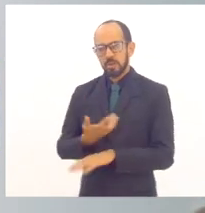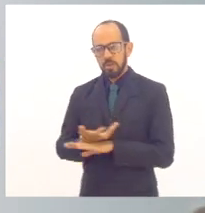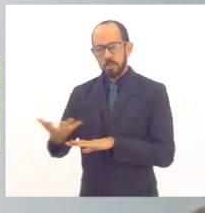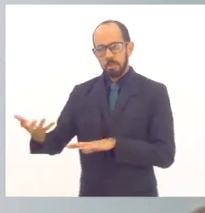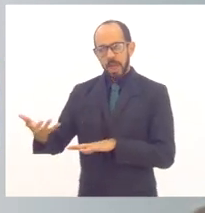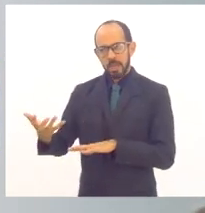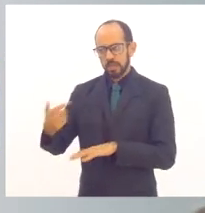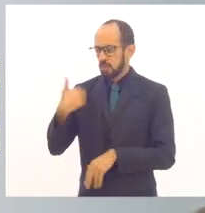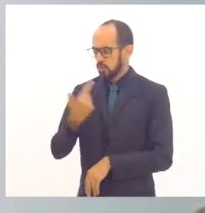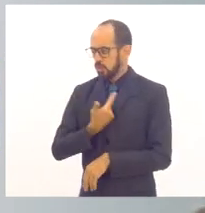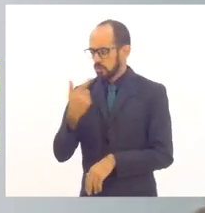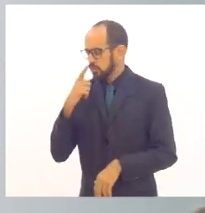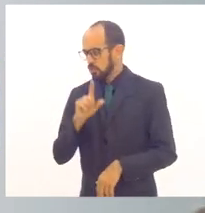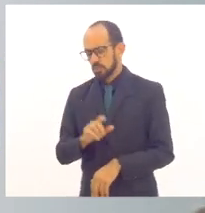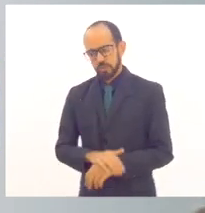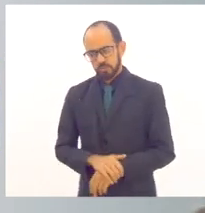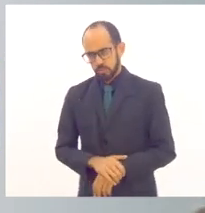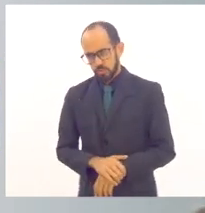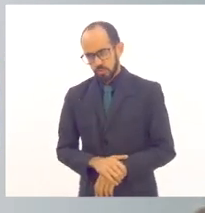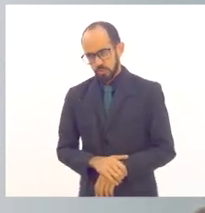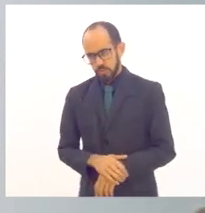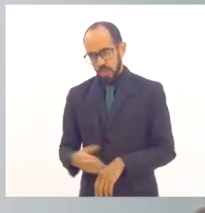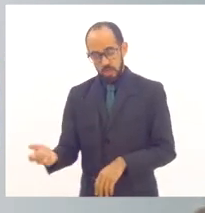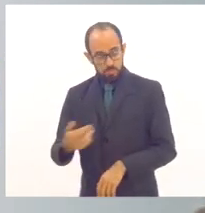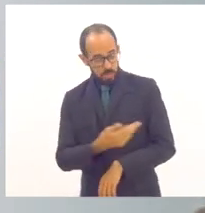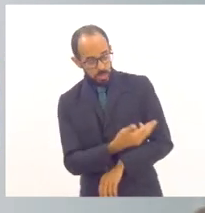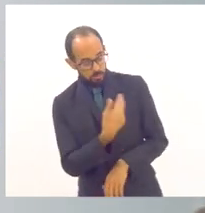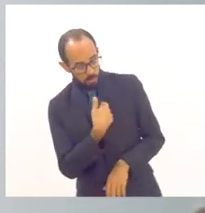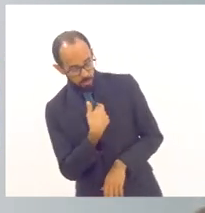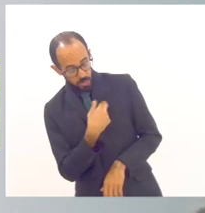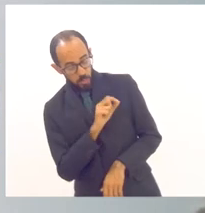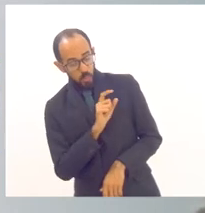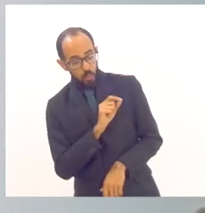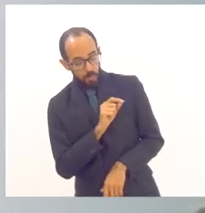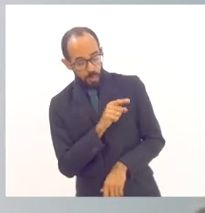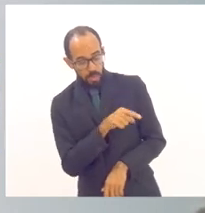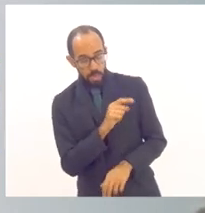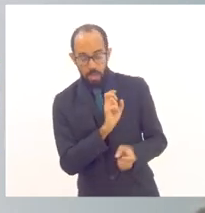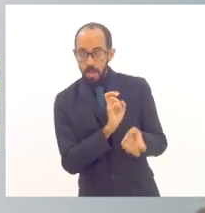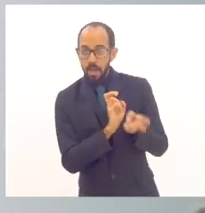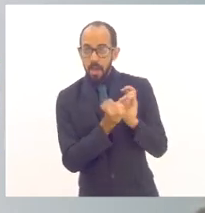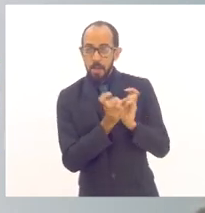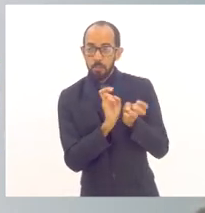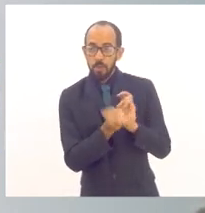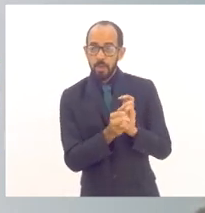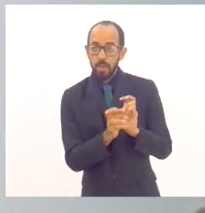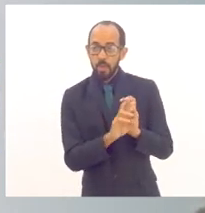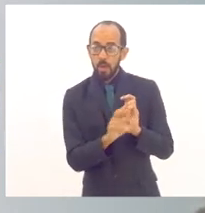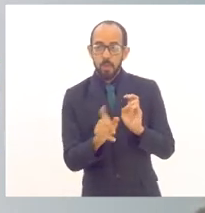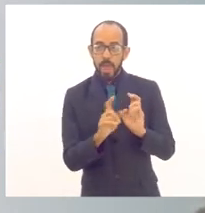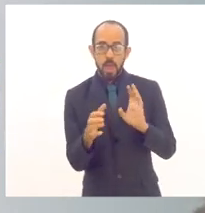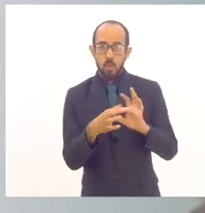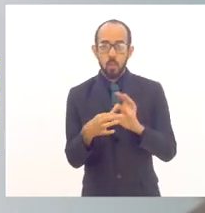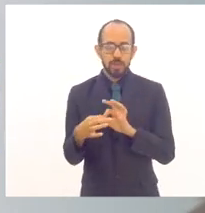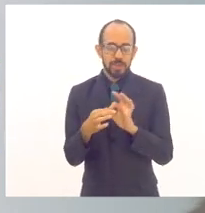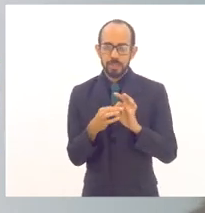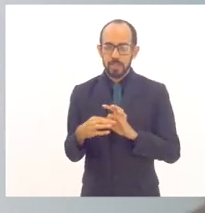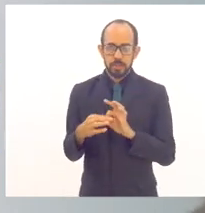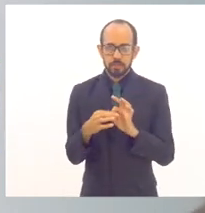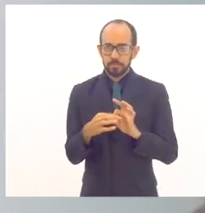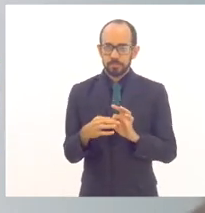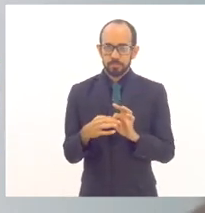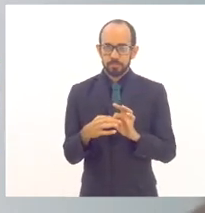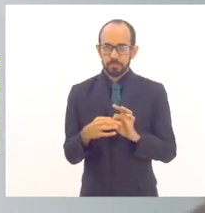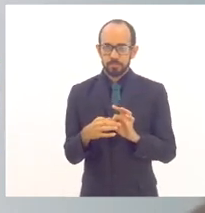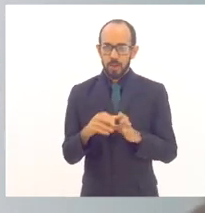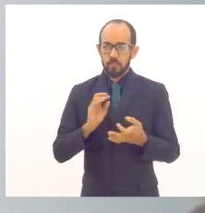e a gente não. E aí ele me respondeu, simples assim, que a capoeira não é unida. A capoeira não